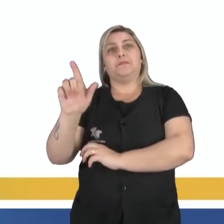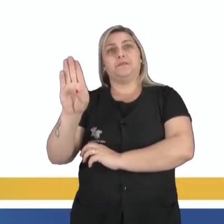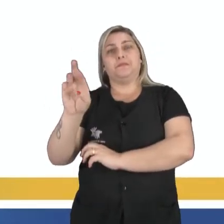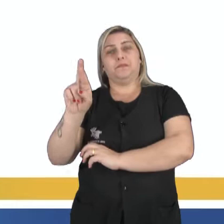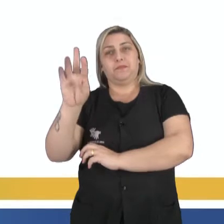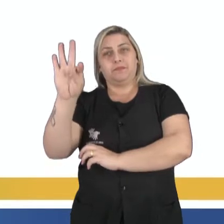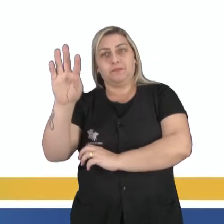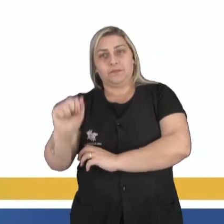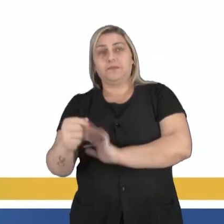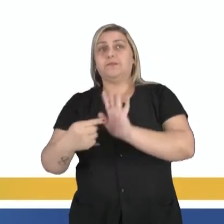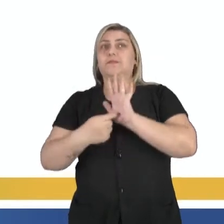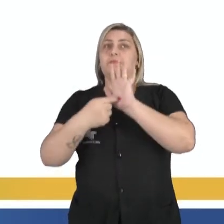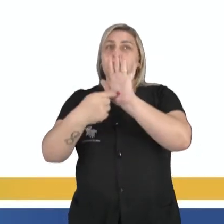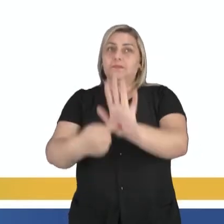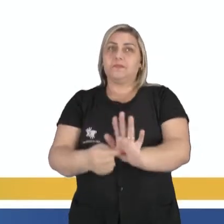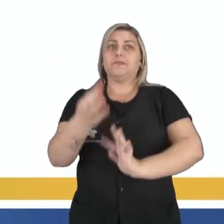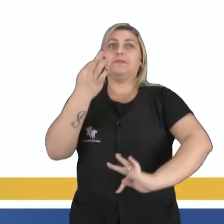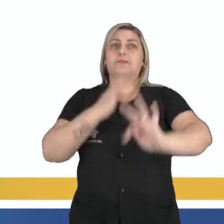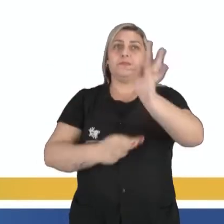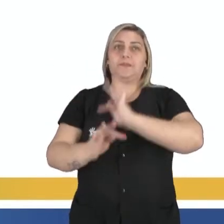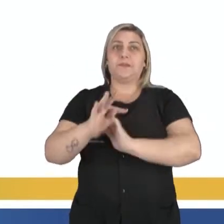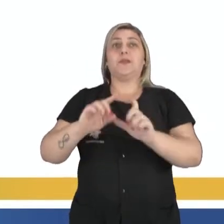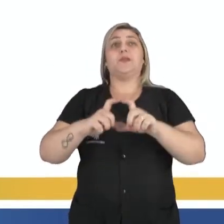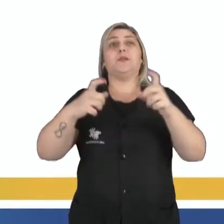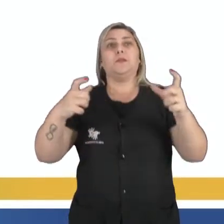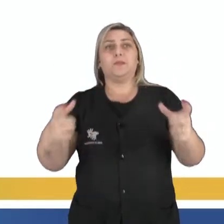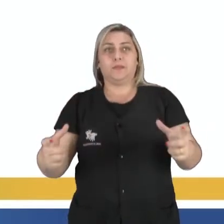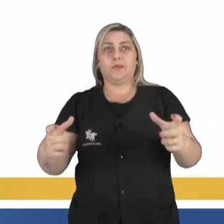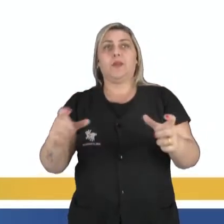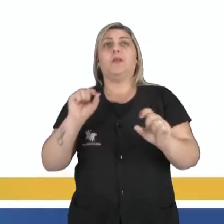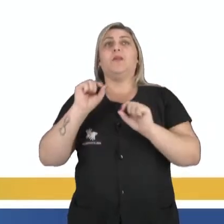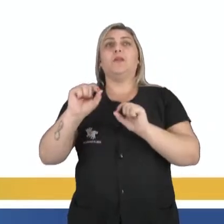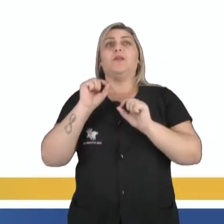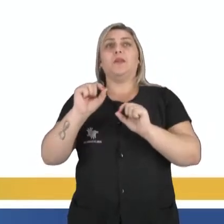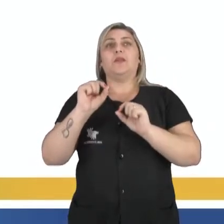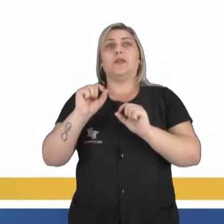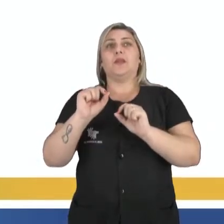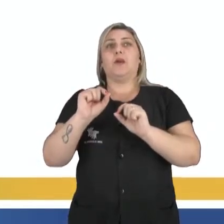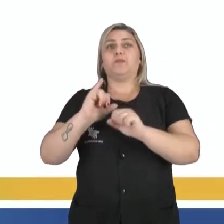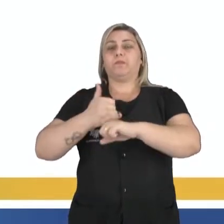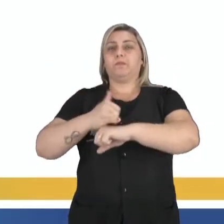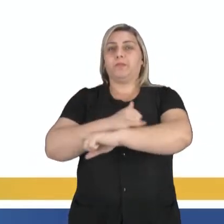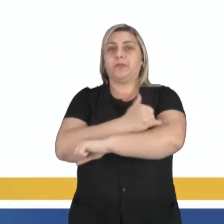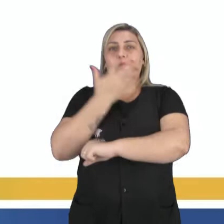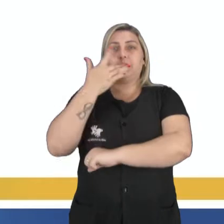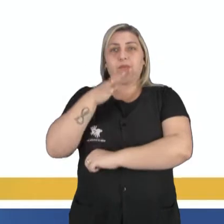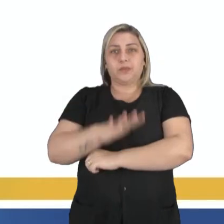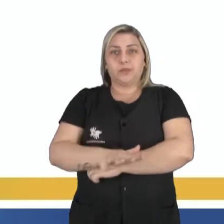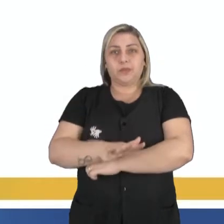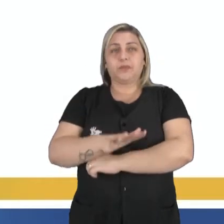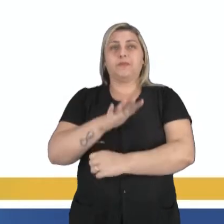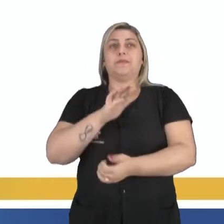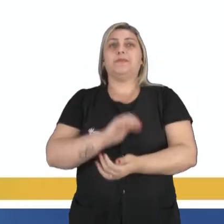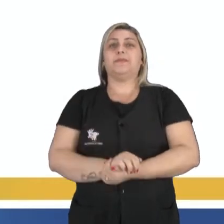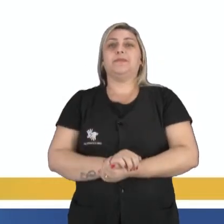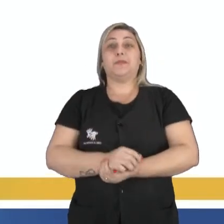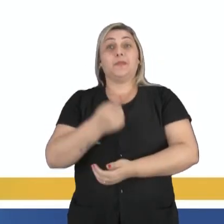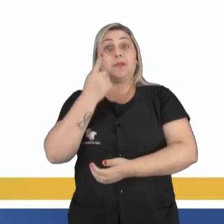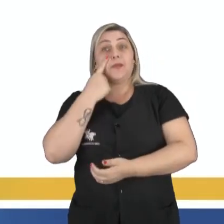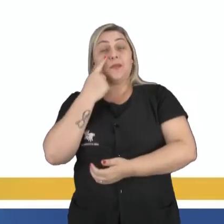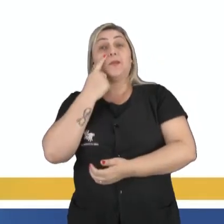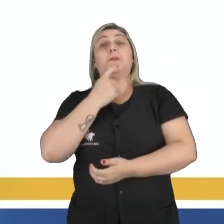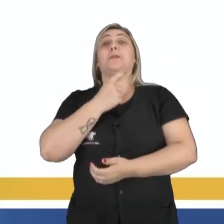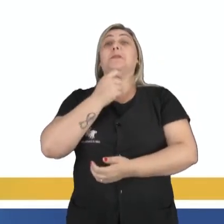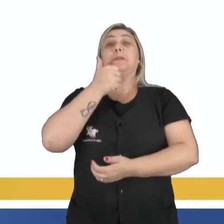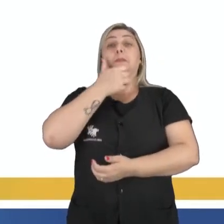Alberta apontou que a tecnologia aumenta a incidência de obesidade na infância. Alô,